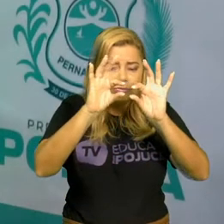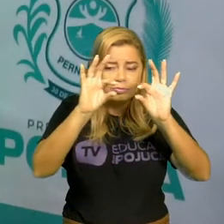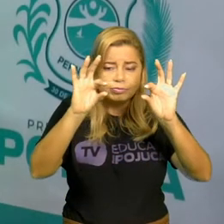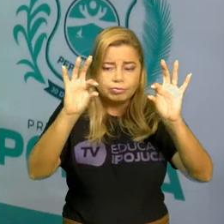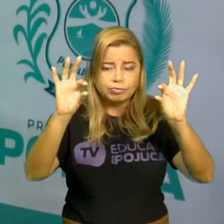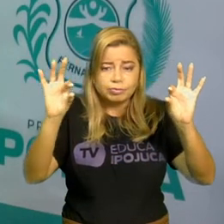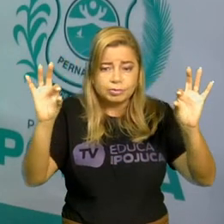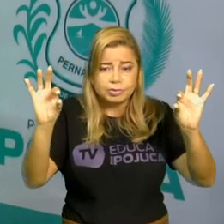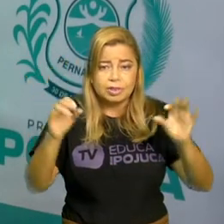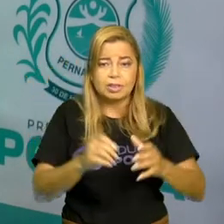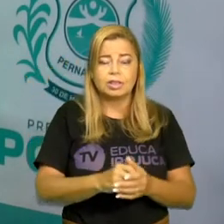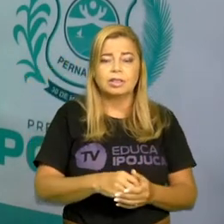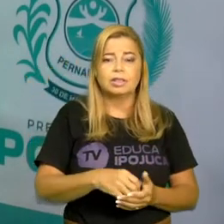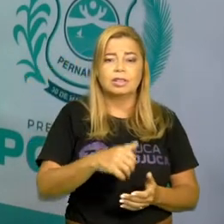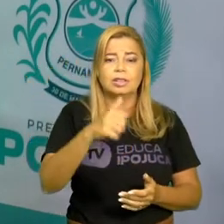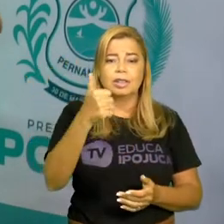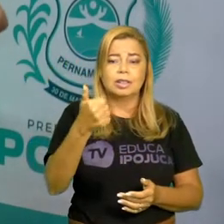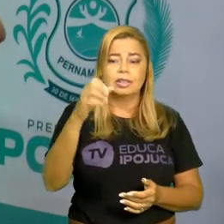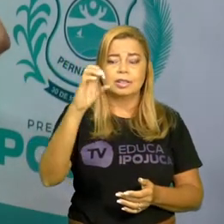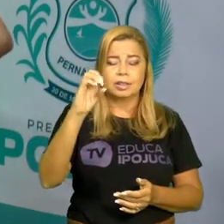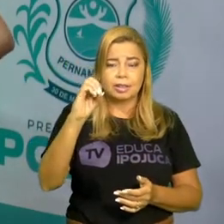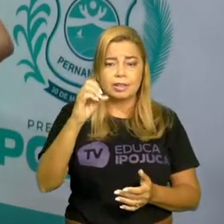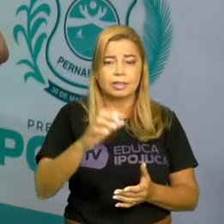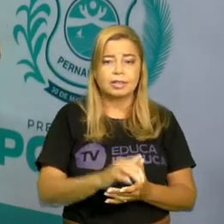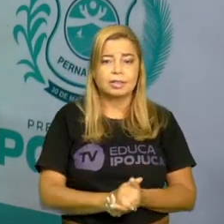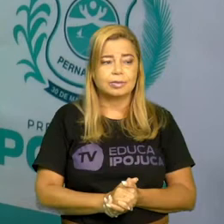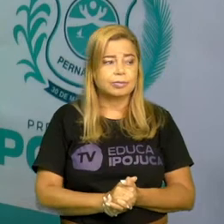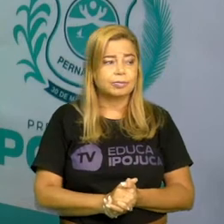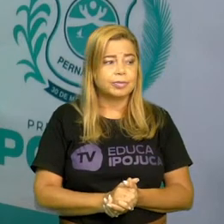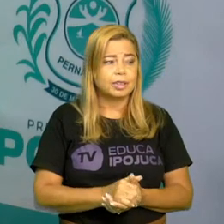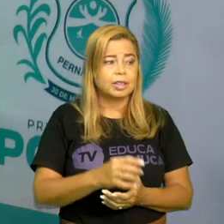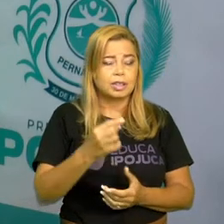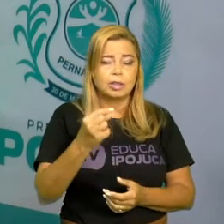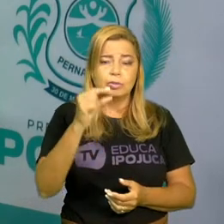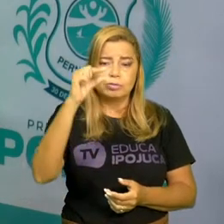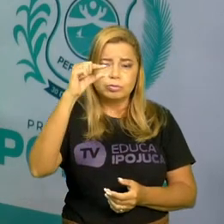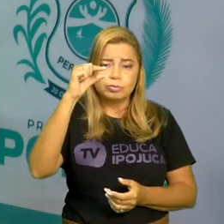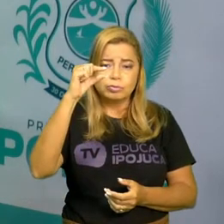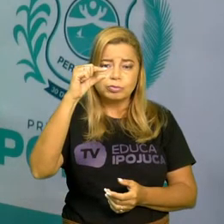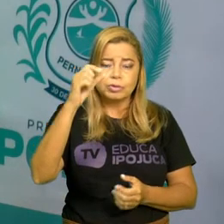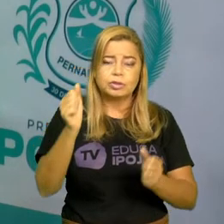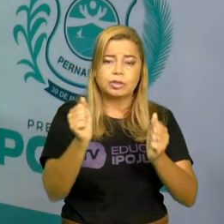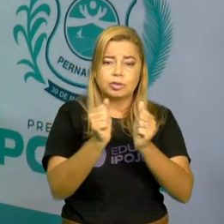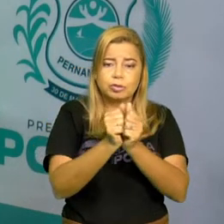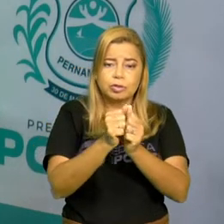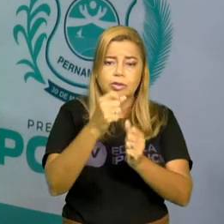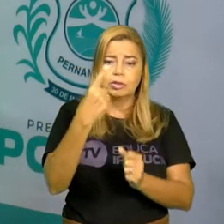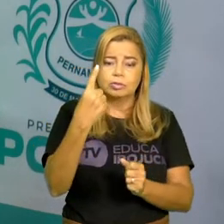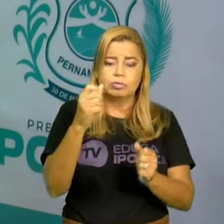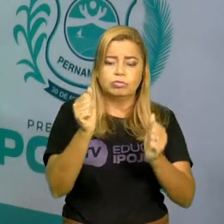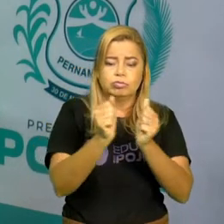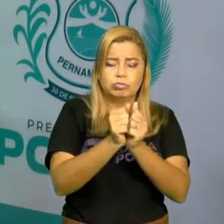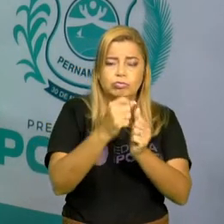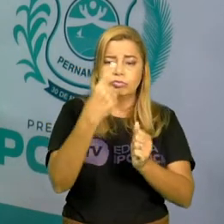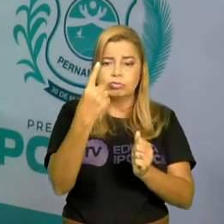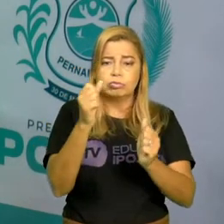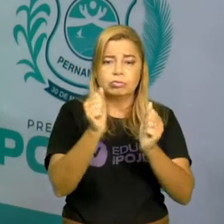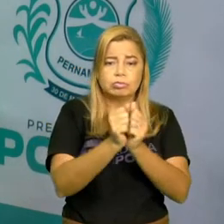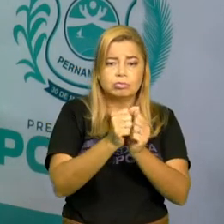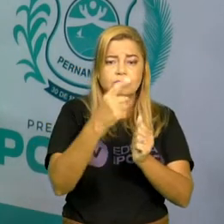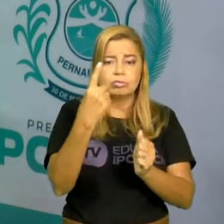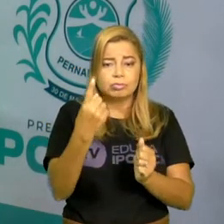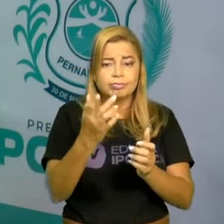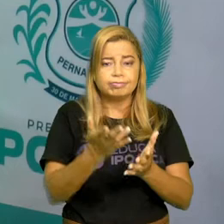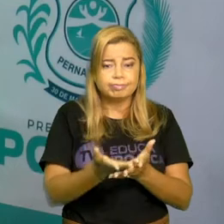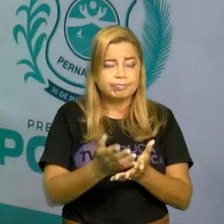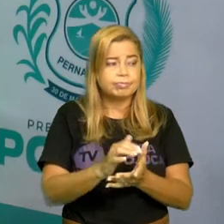10 cubinhos e formasse uma barrinha. Como assim? Aqui você tem um cubinho desse. Para ter uma barrinha dessa,